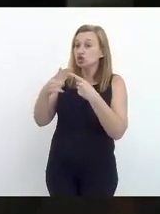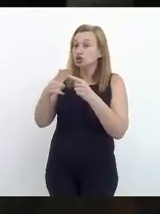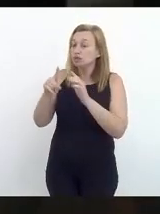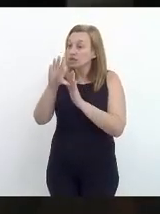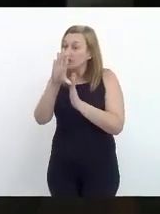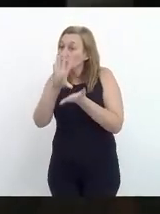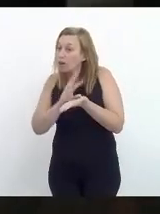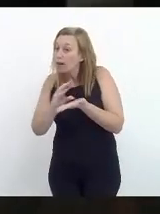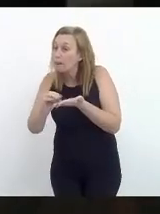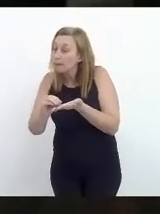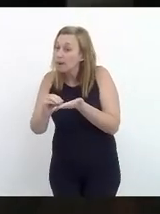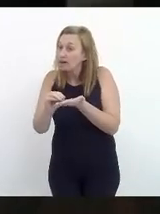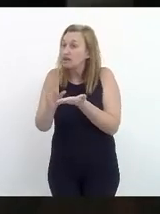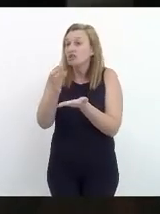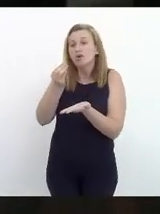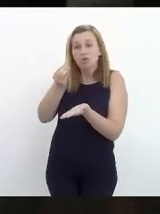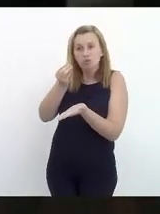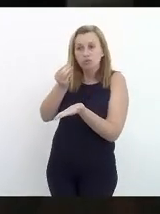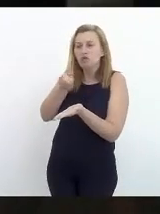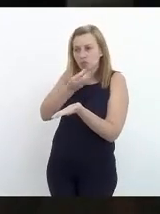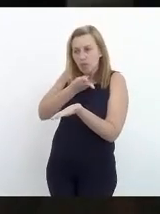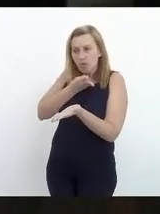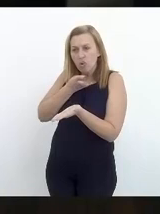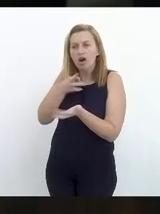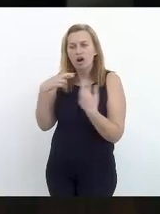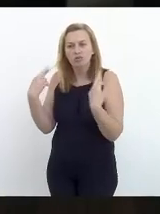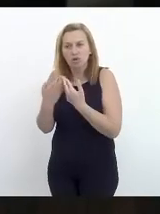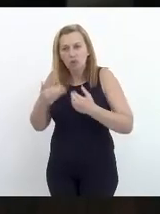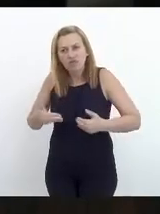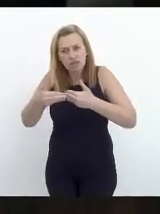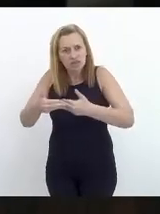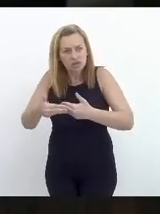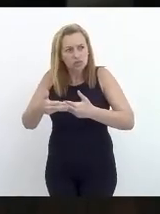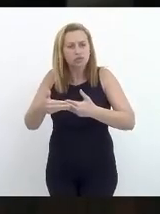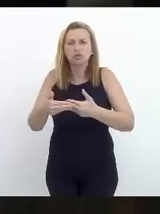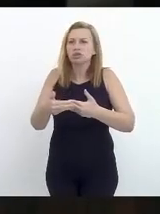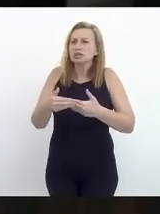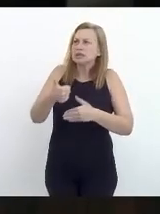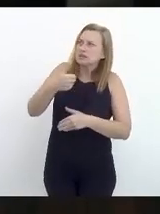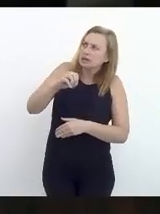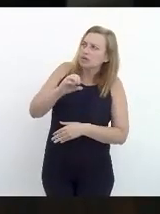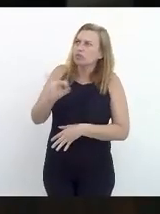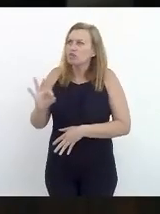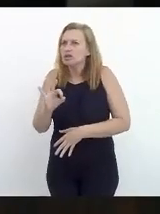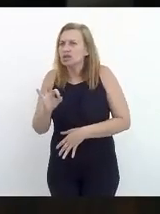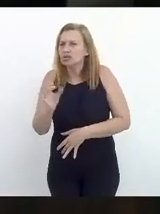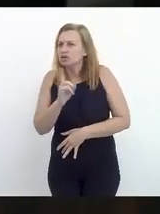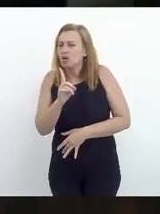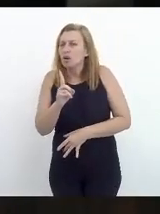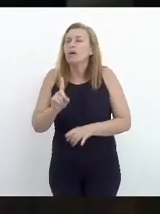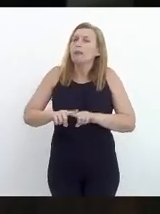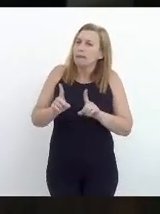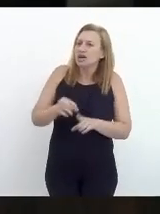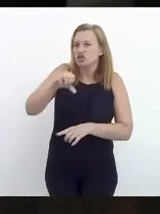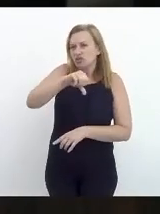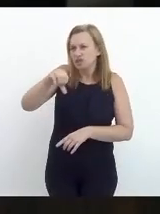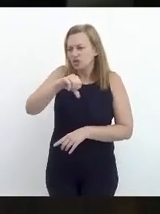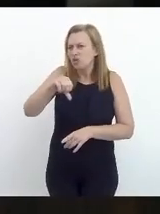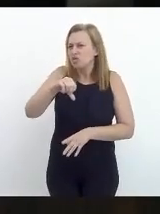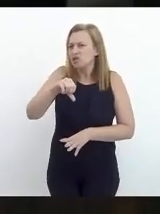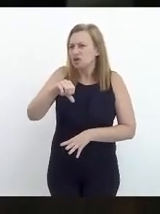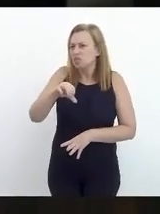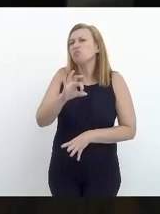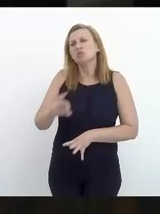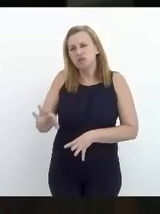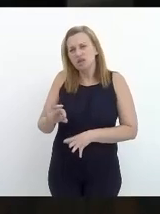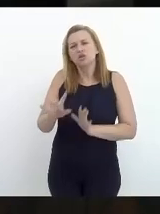como foi muito proveitosa a reunião. Avançamos, se não 100%, porque não votamos ainda, mas